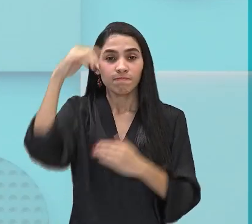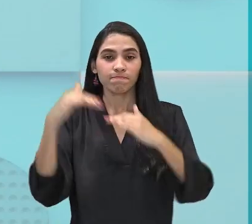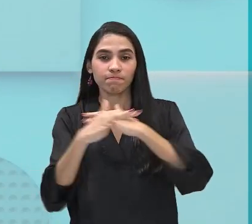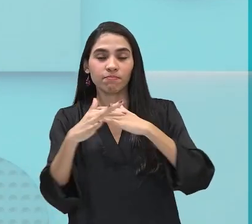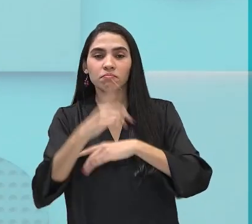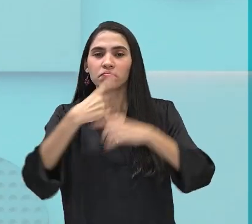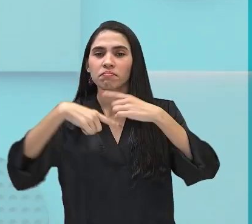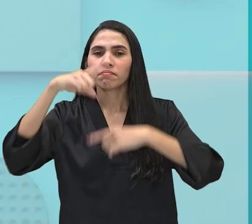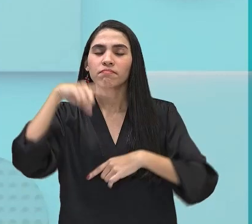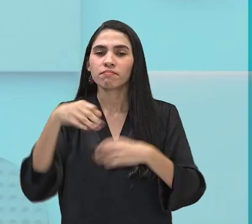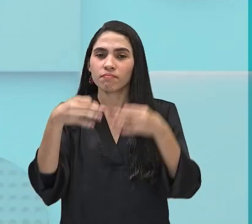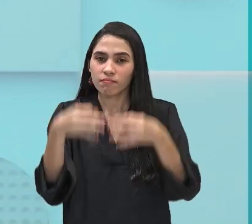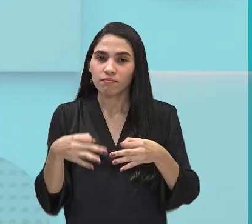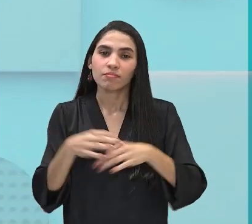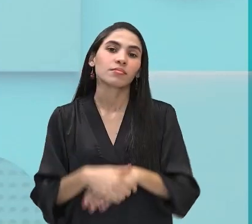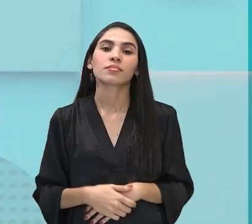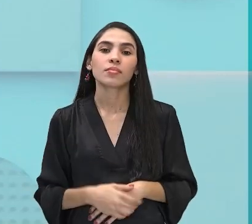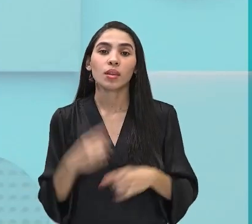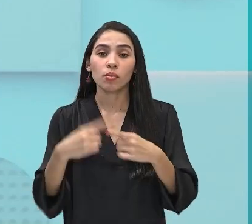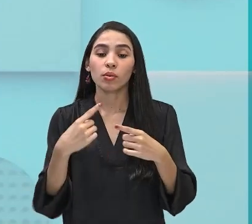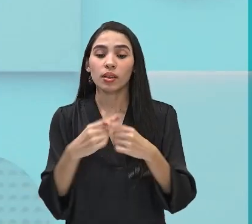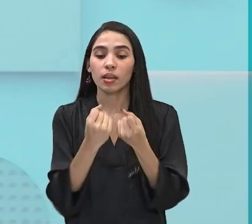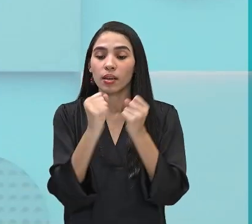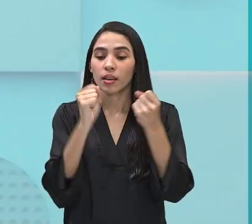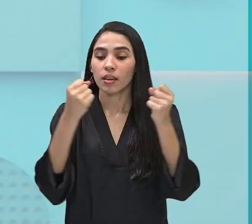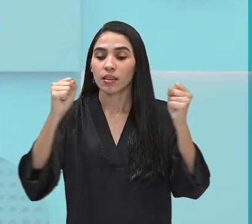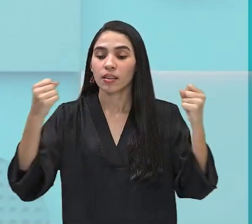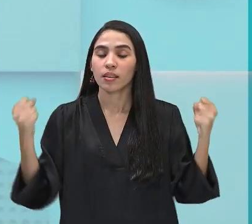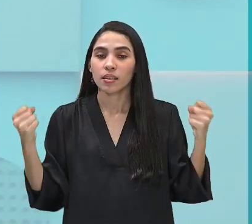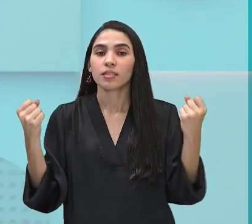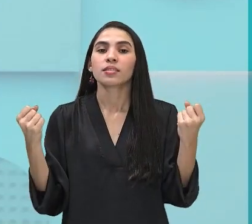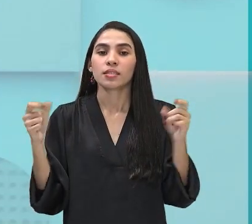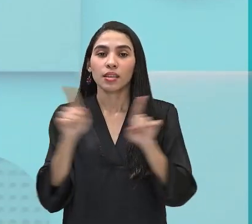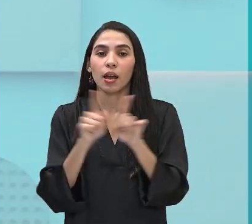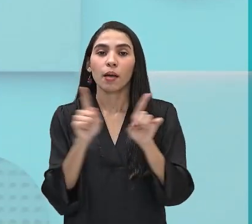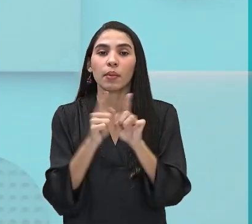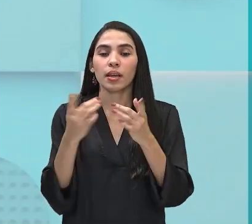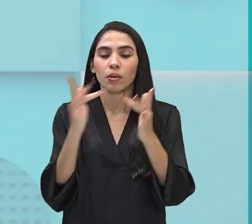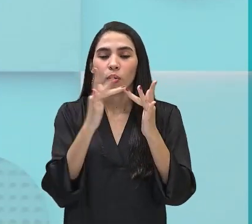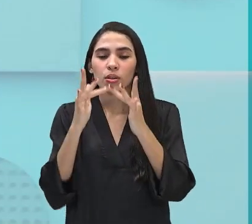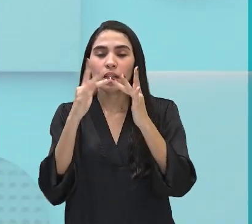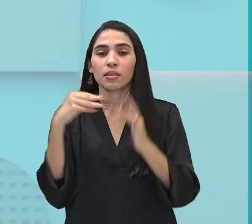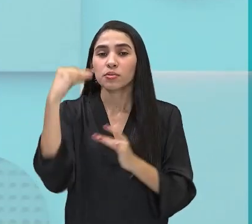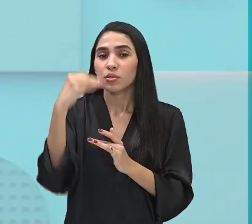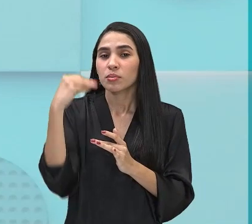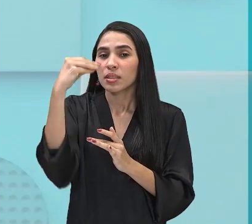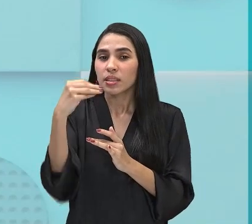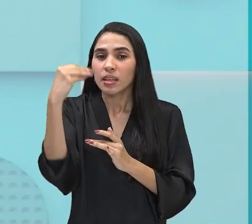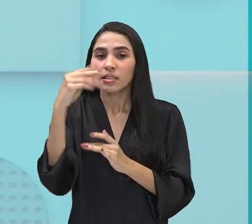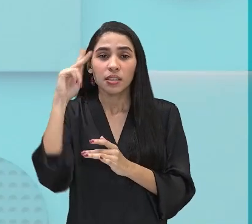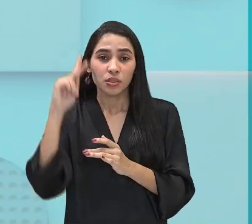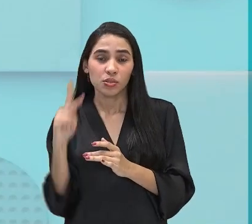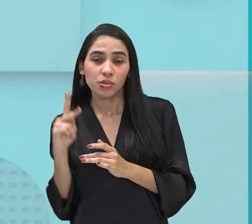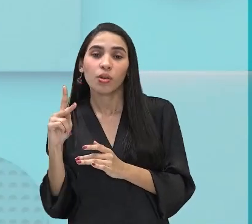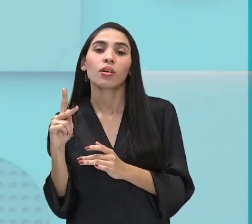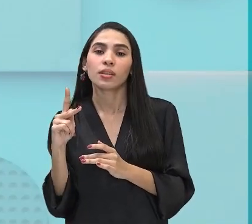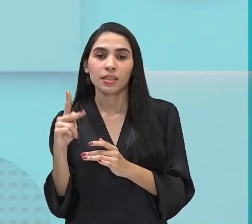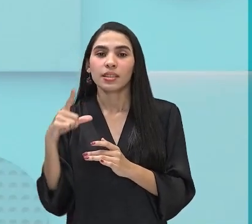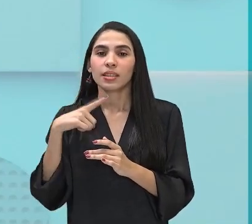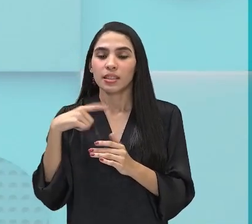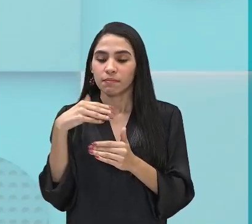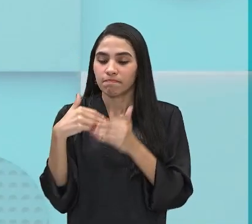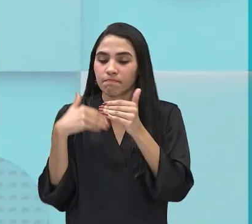pena, porque é dessa imensidão de atos anônimos, cotidianos, minúsculos e inefáveis que se